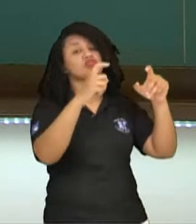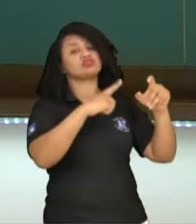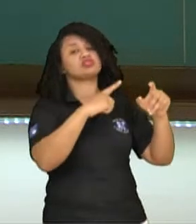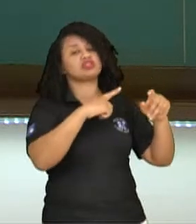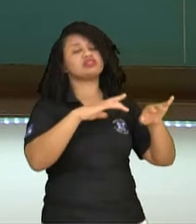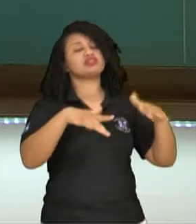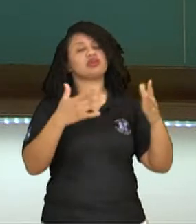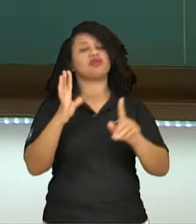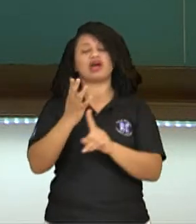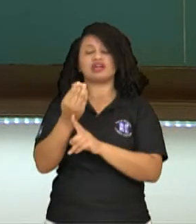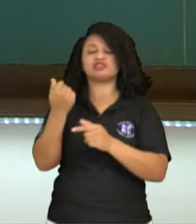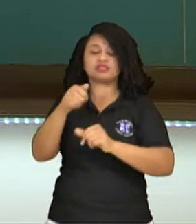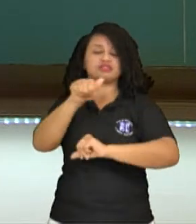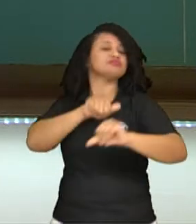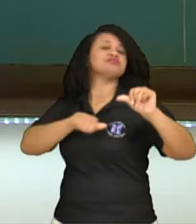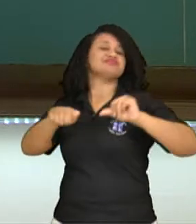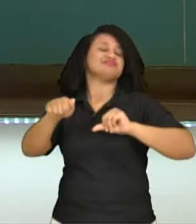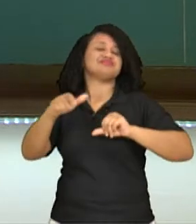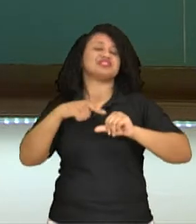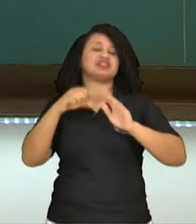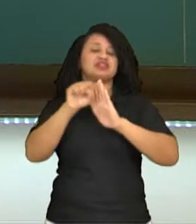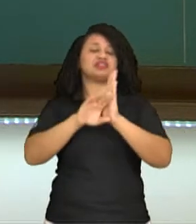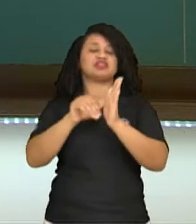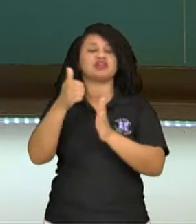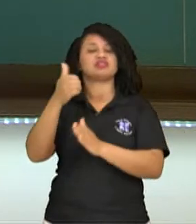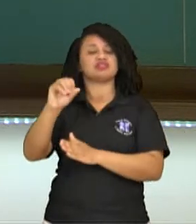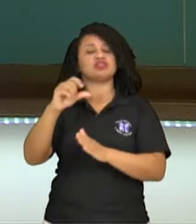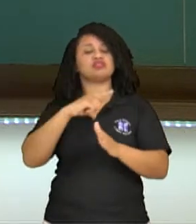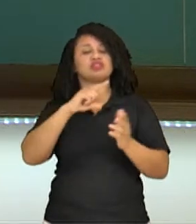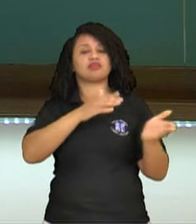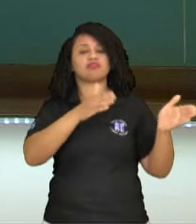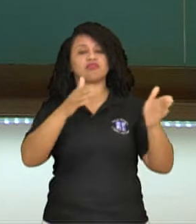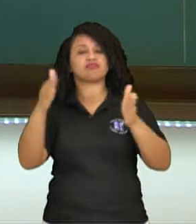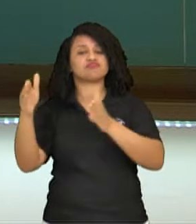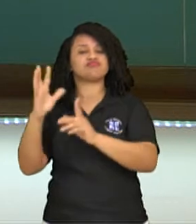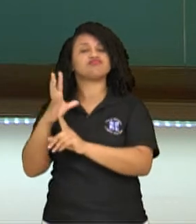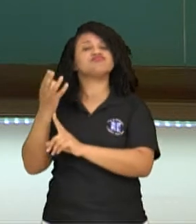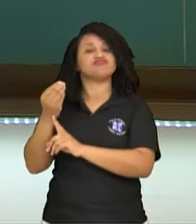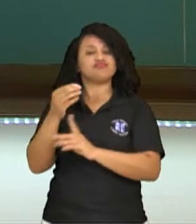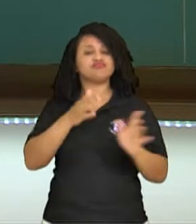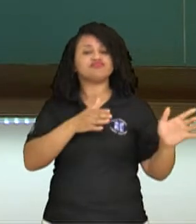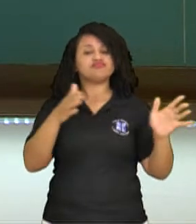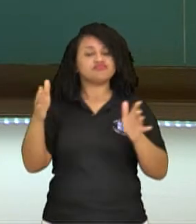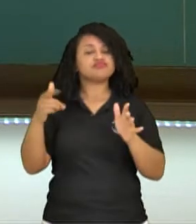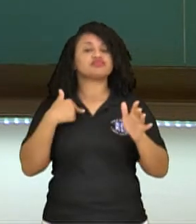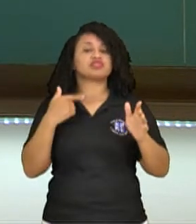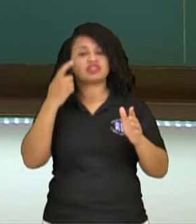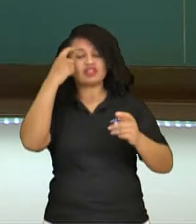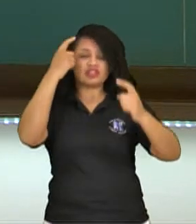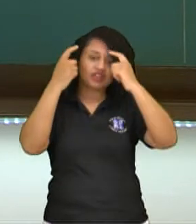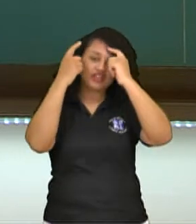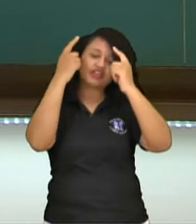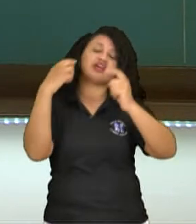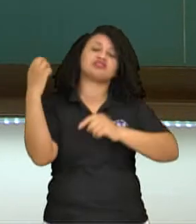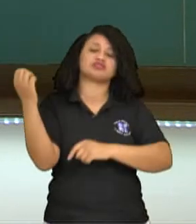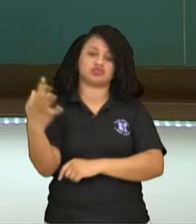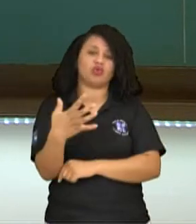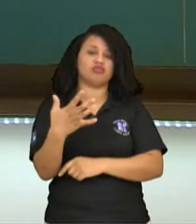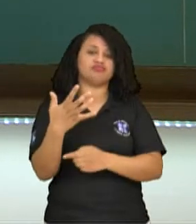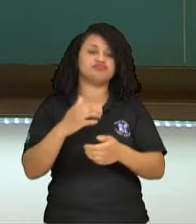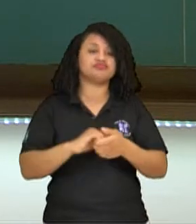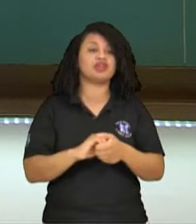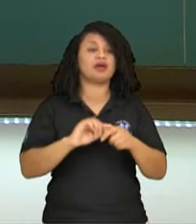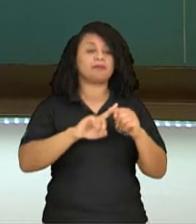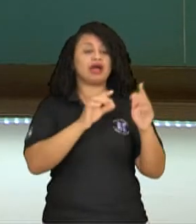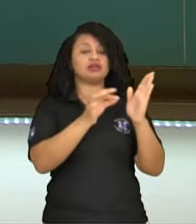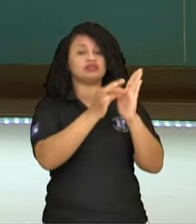XIX, ele passa por diversos movimentos artísticos, né, até em paralelo com essa ideia de inovação. Só que o Impressionismo, ele vai tirar a